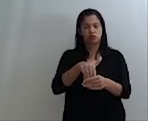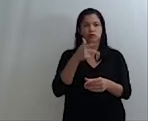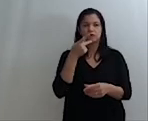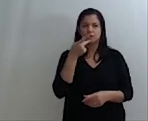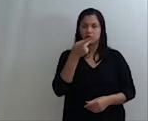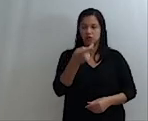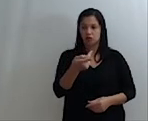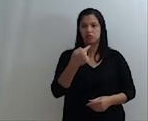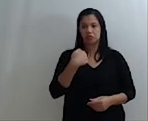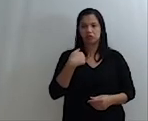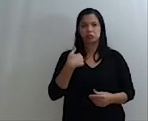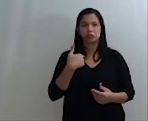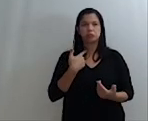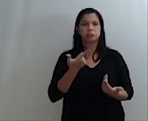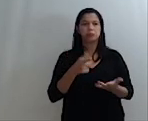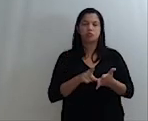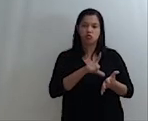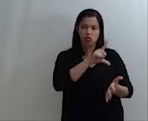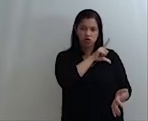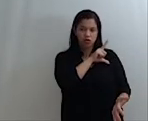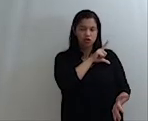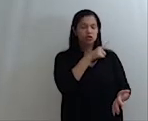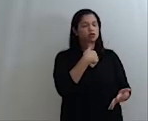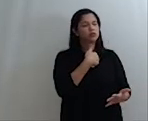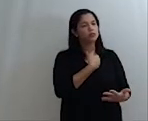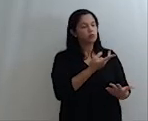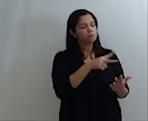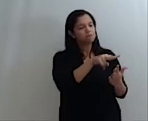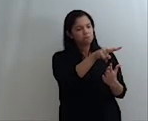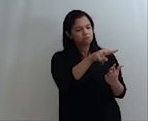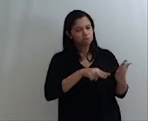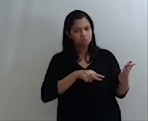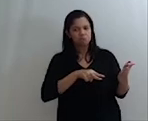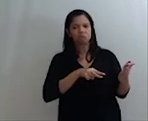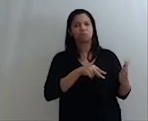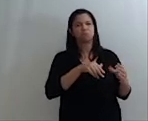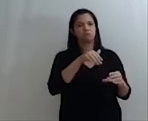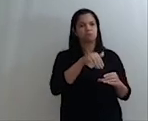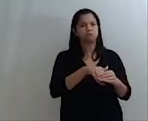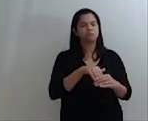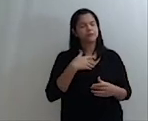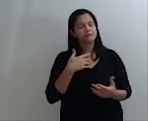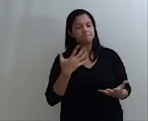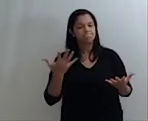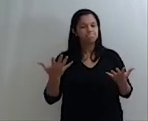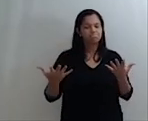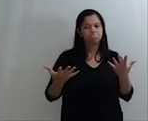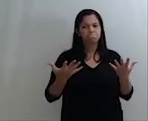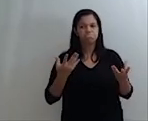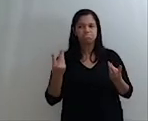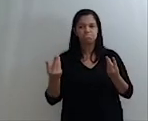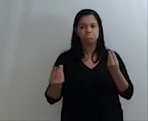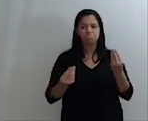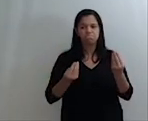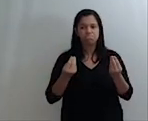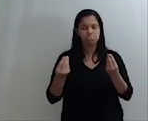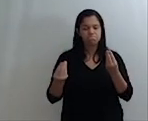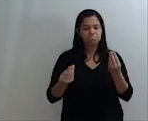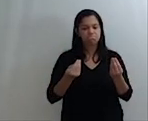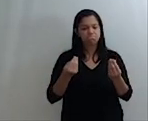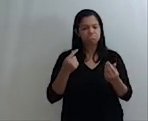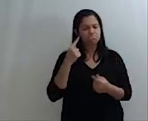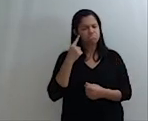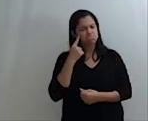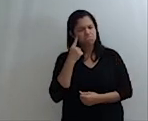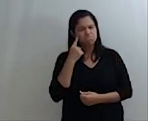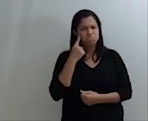ao voto com alguma antecedência e fiquei ponderando os limites da